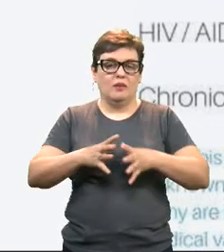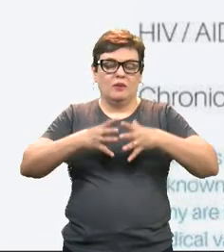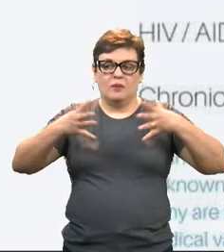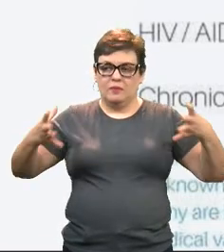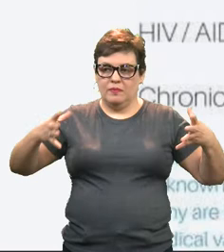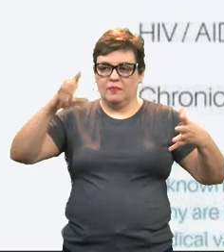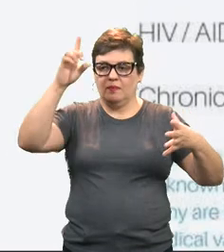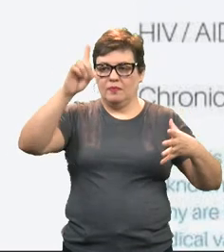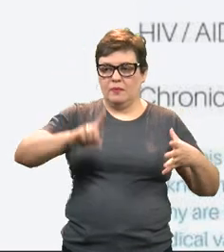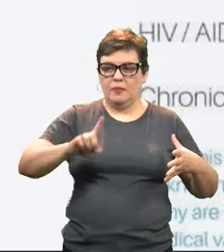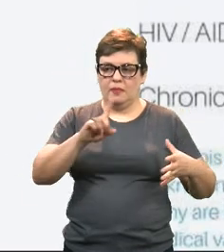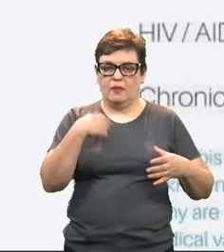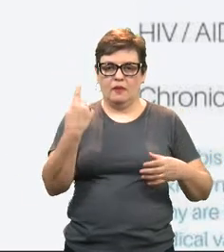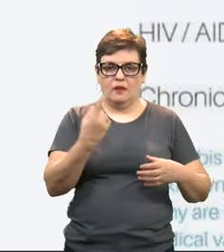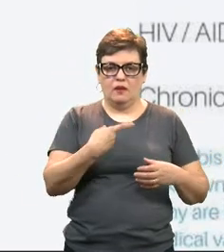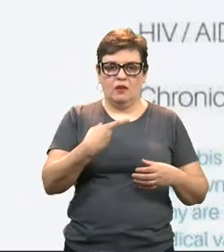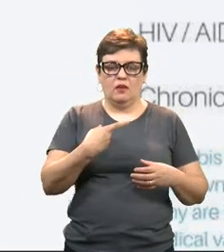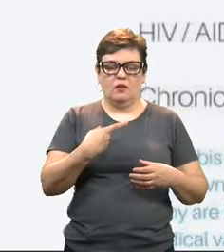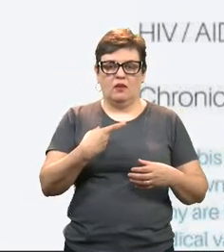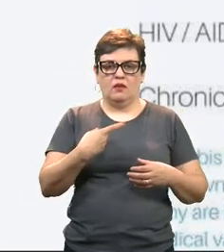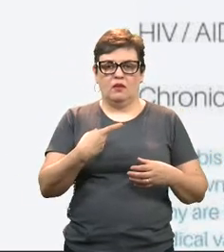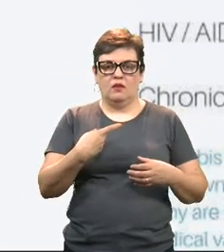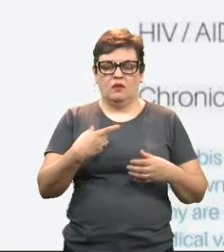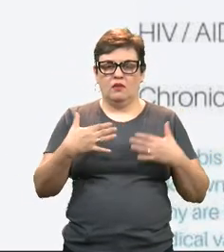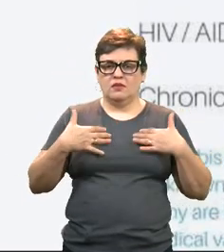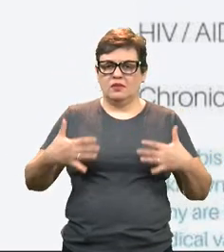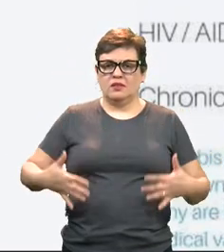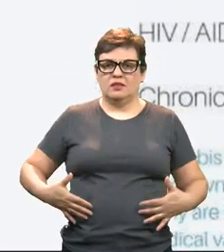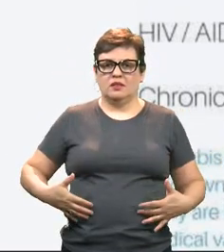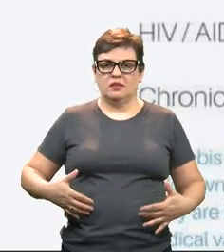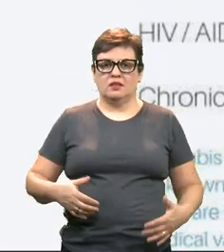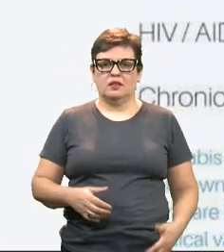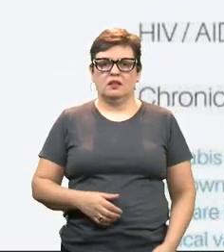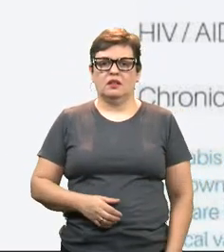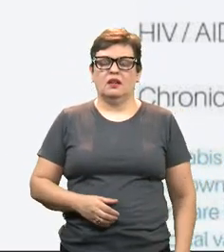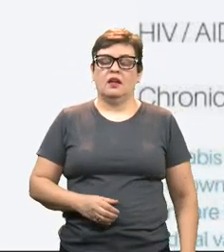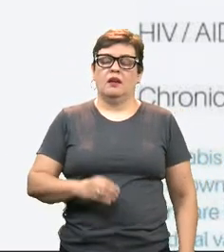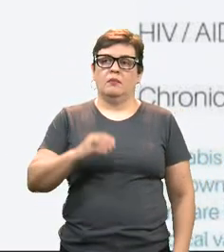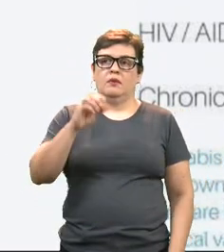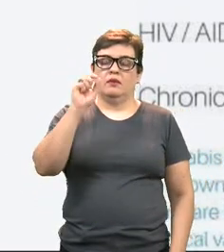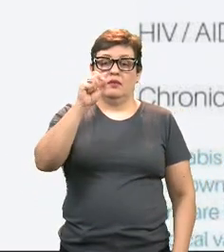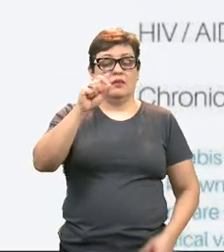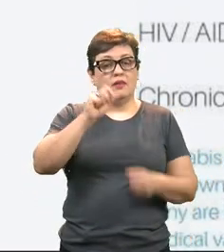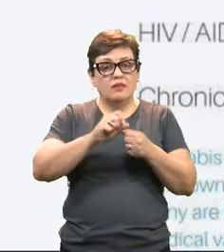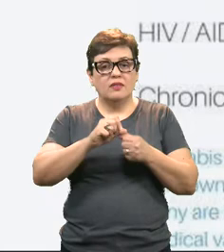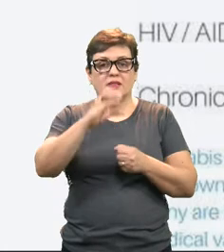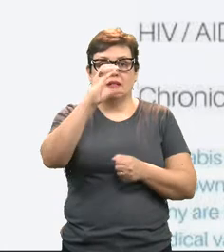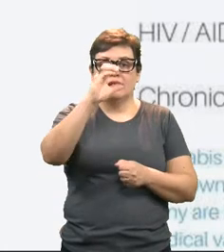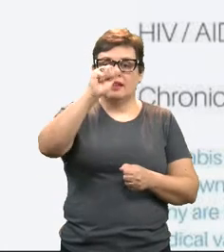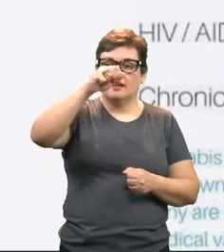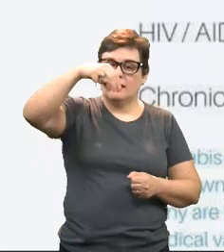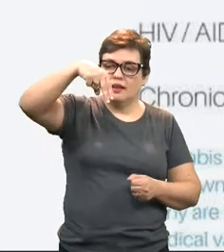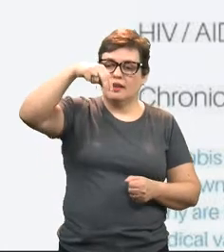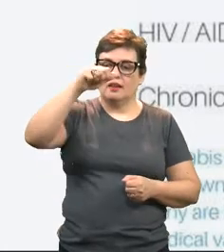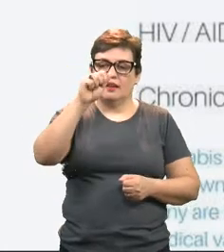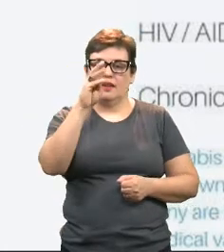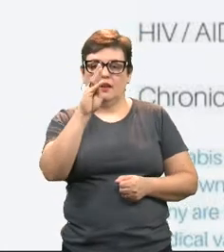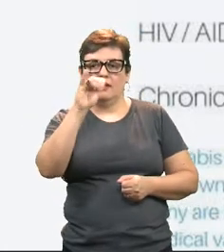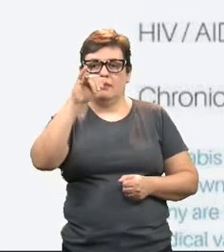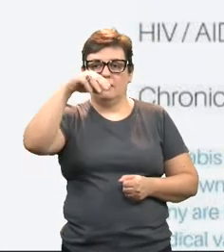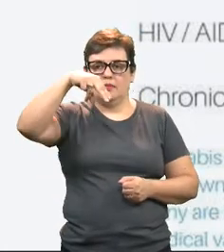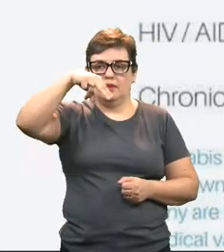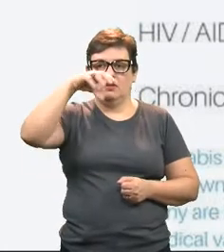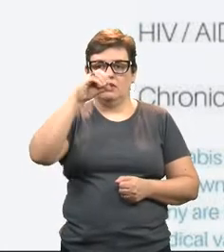sistema endocannabinoide. Nós produzimos canabinoides no nosso próprio organismo. A mãe,